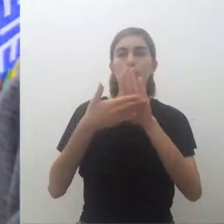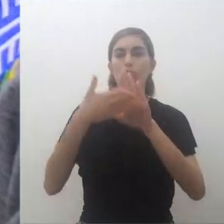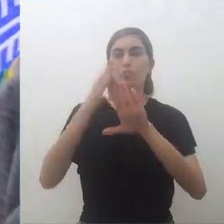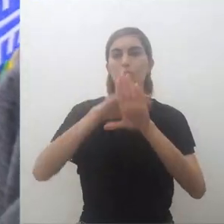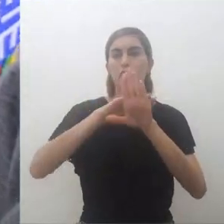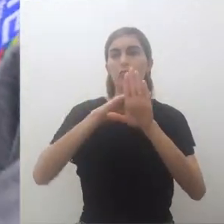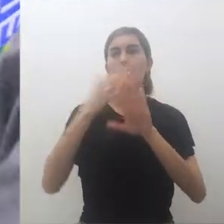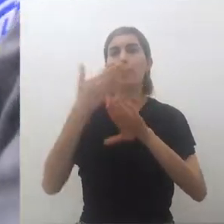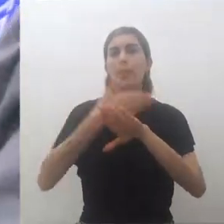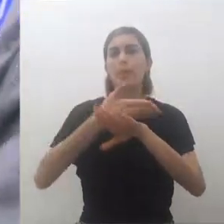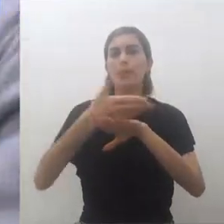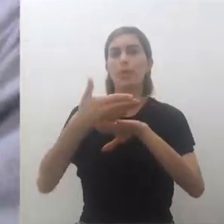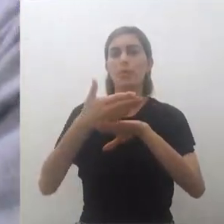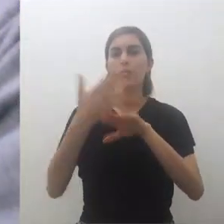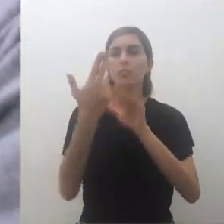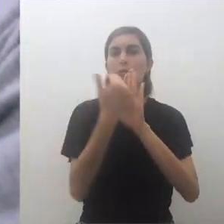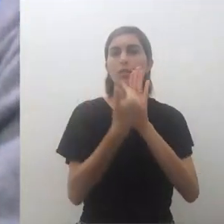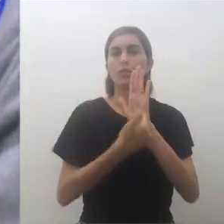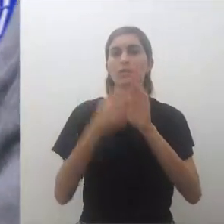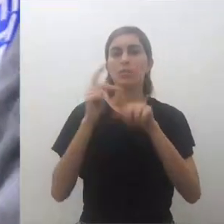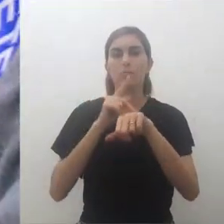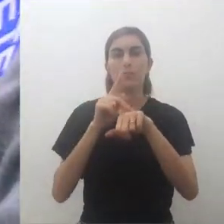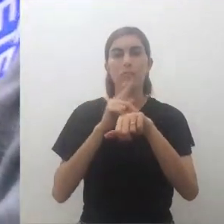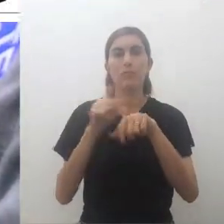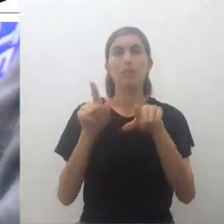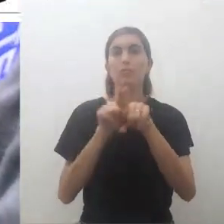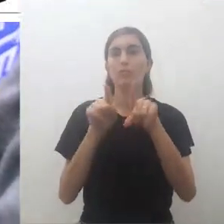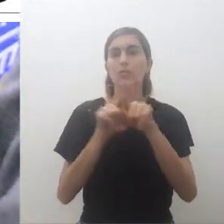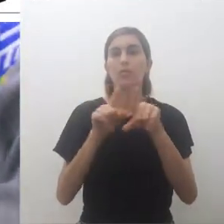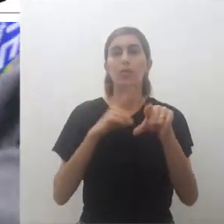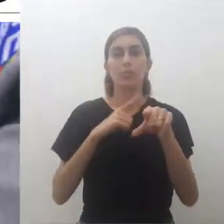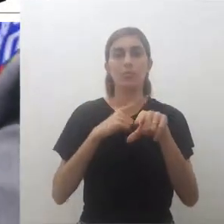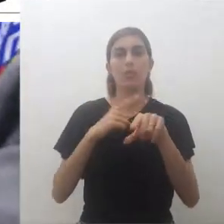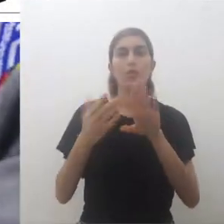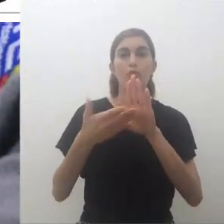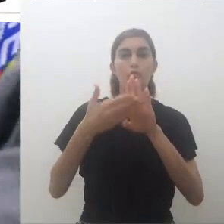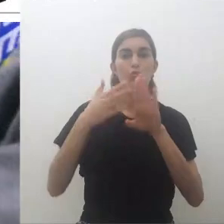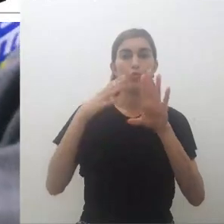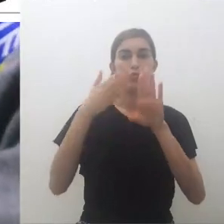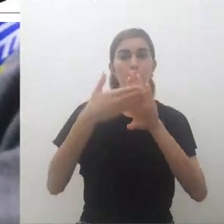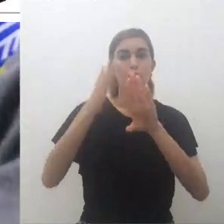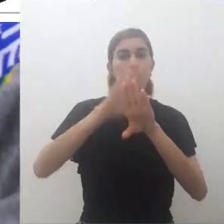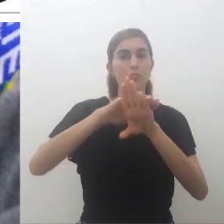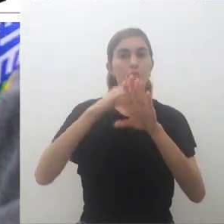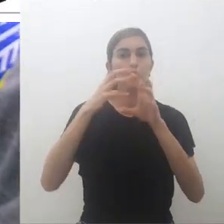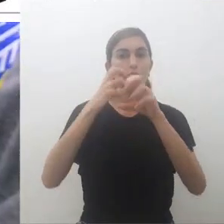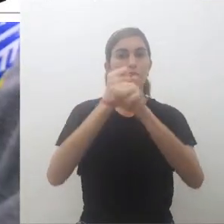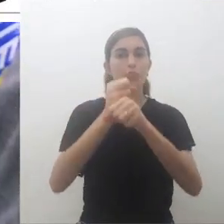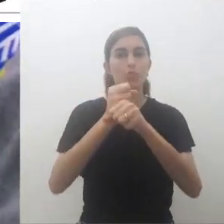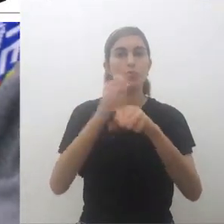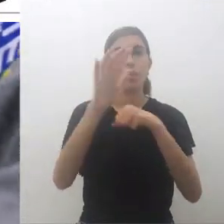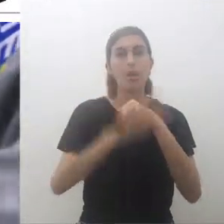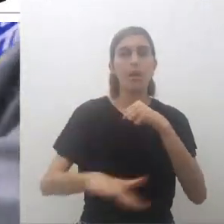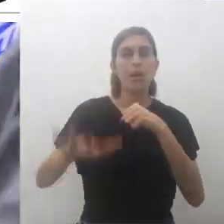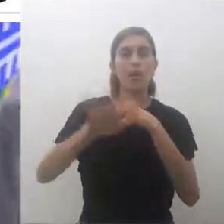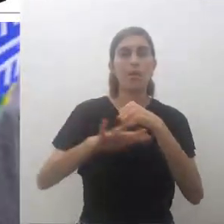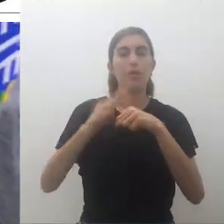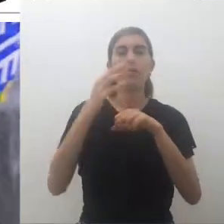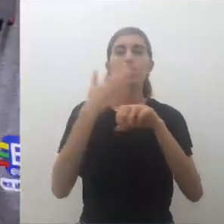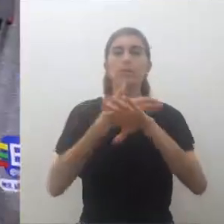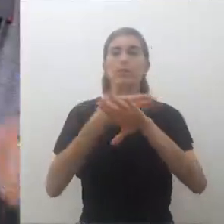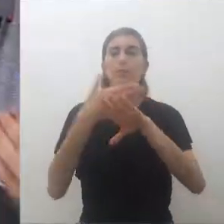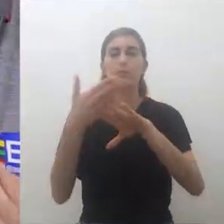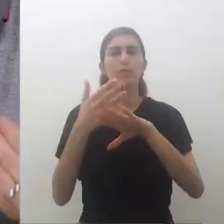figura preta. Neste outro caso, temos também alguma composição com fundo escuro e área branca. Trabalharemos